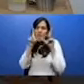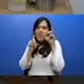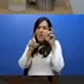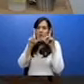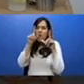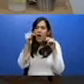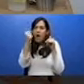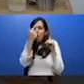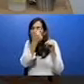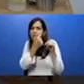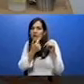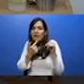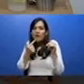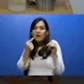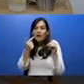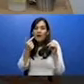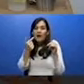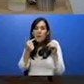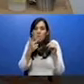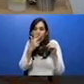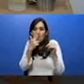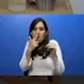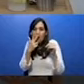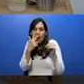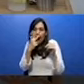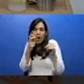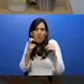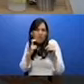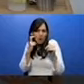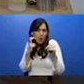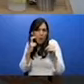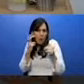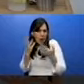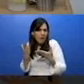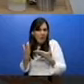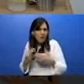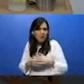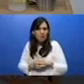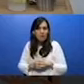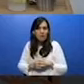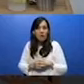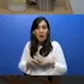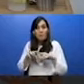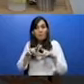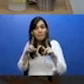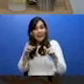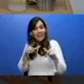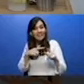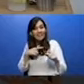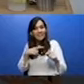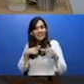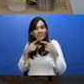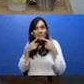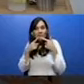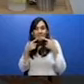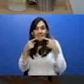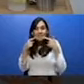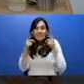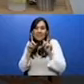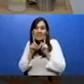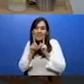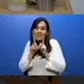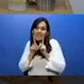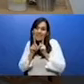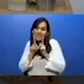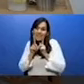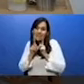dela seja parece ela ser uma pessoa tímida, mas ela tem um leve sorriso, né?